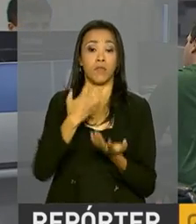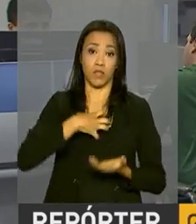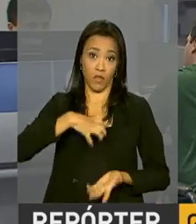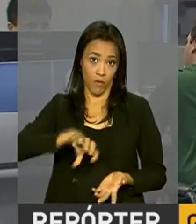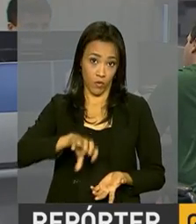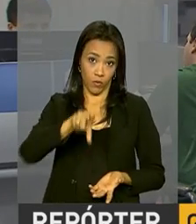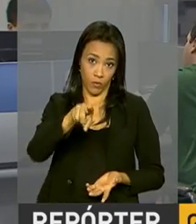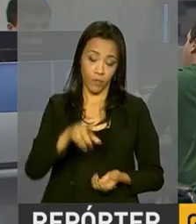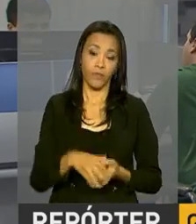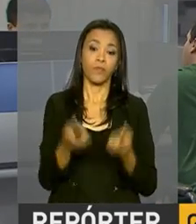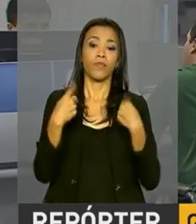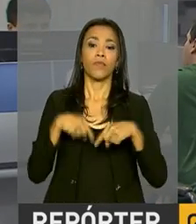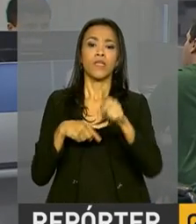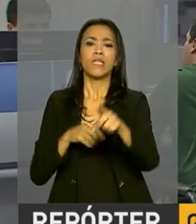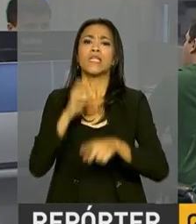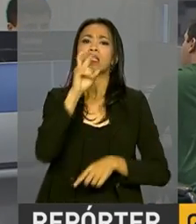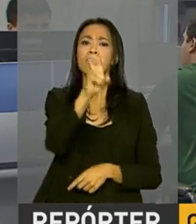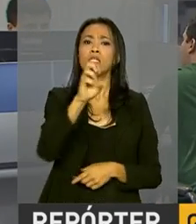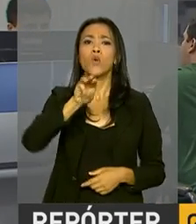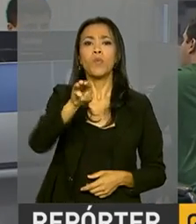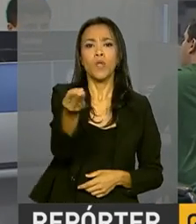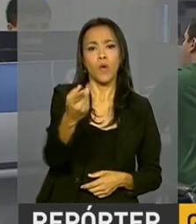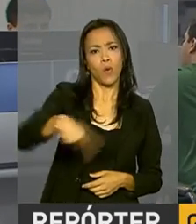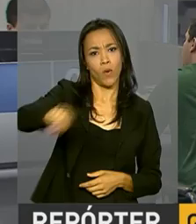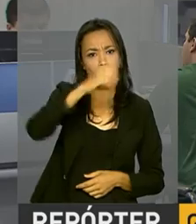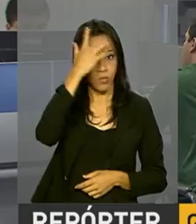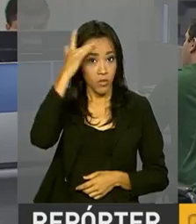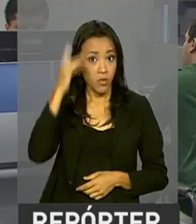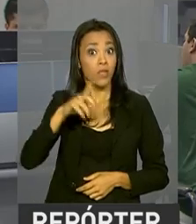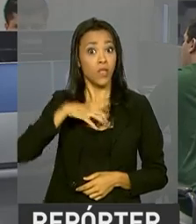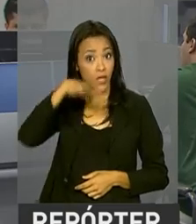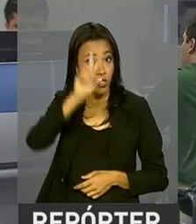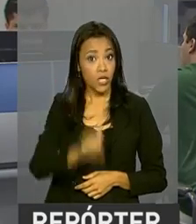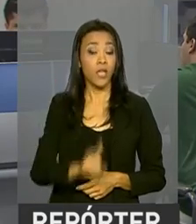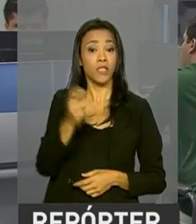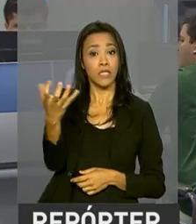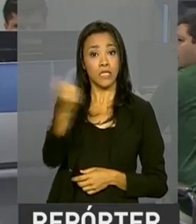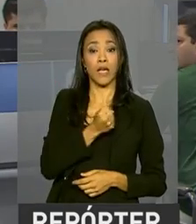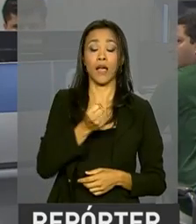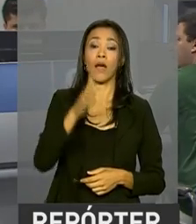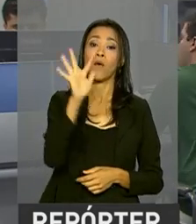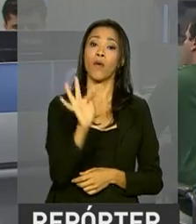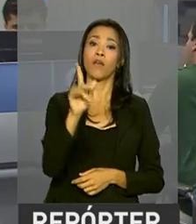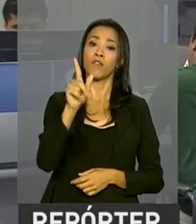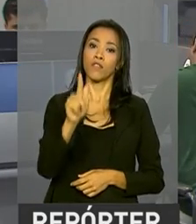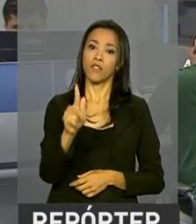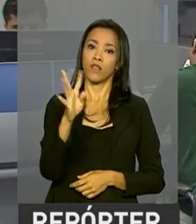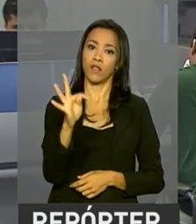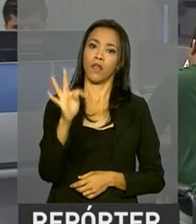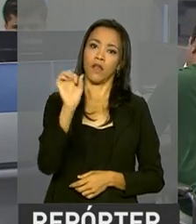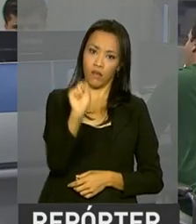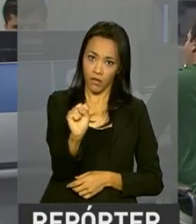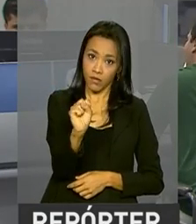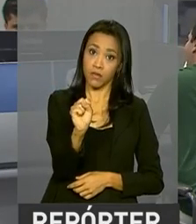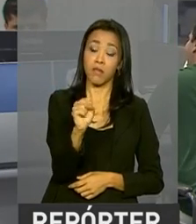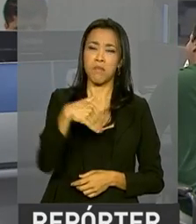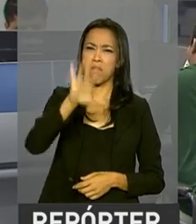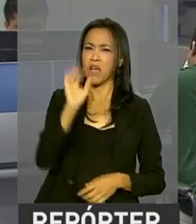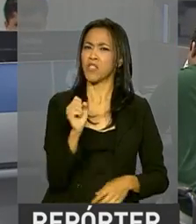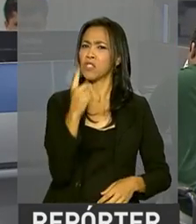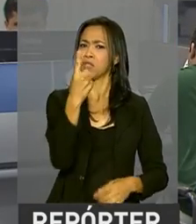atender os cerca de 5 milhões de brasileiros que tem direito a sacar o FGTS neste primeiro momento mais de